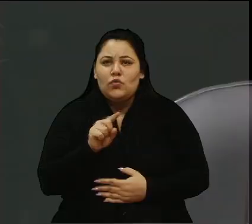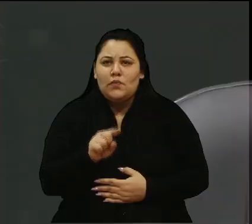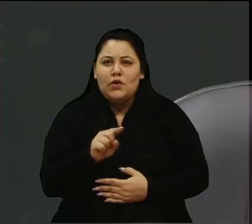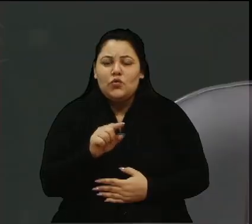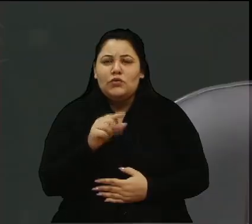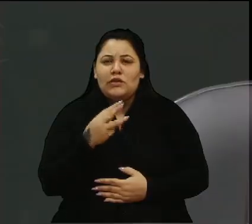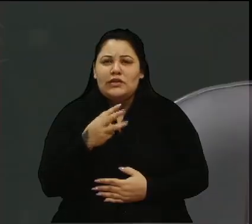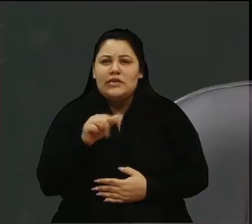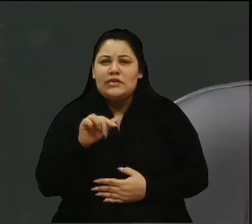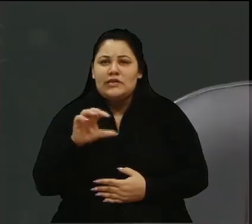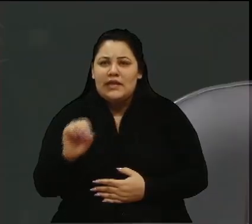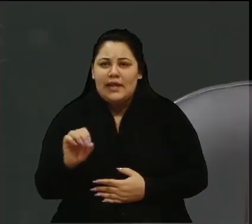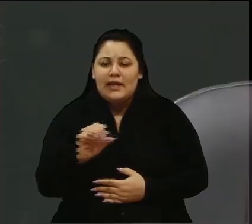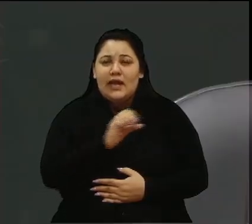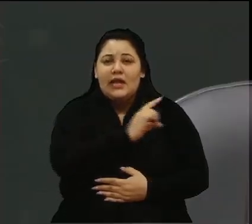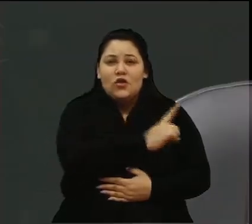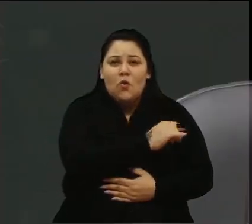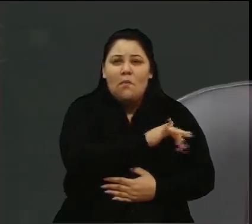2.268.370 e R$